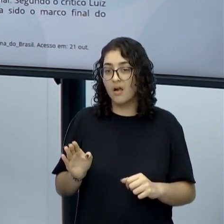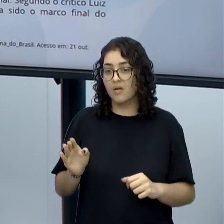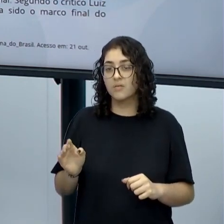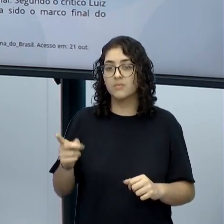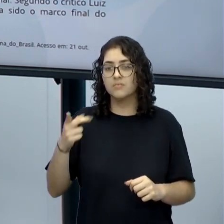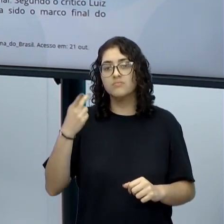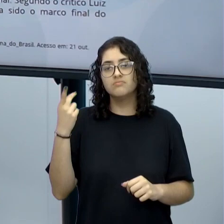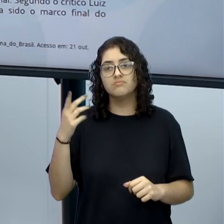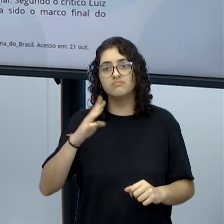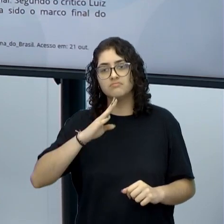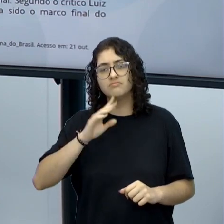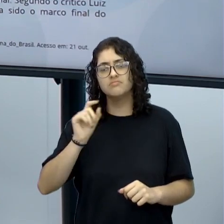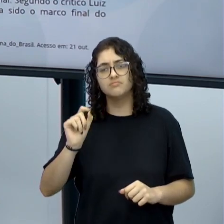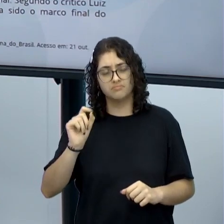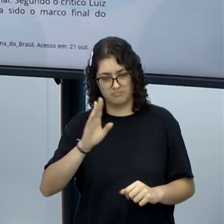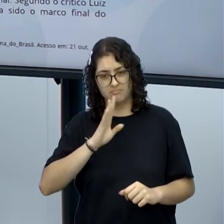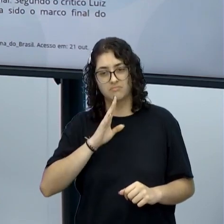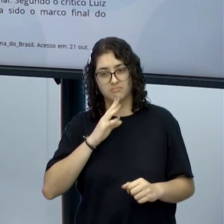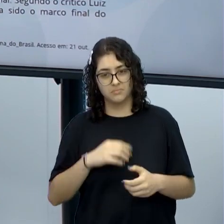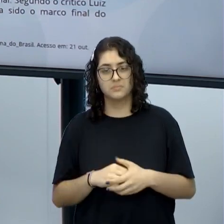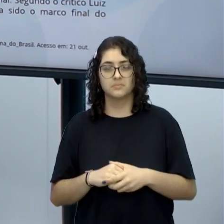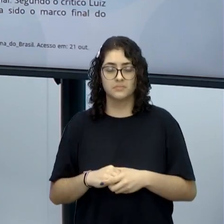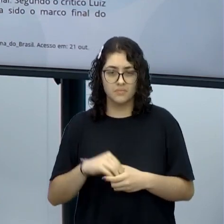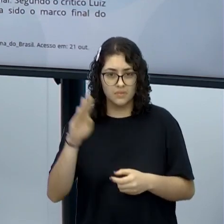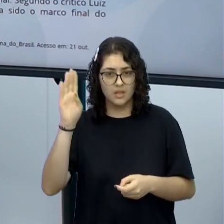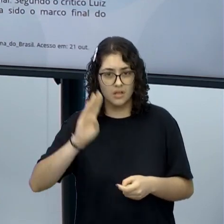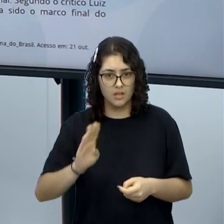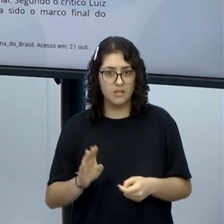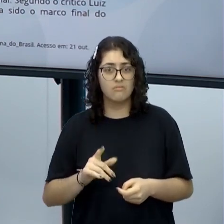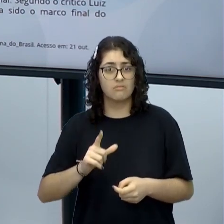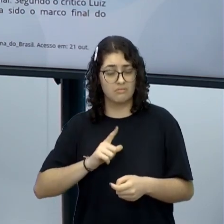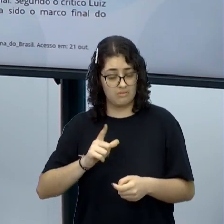depois você vai saber do que você está falando. Então, o Brasil tem